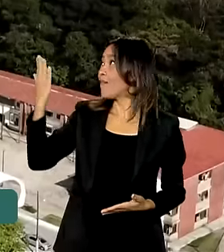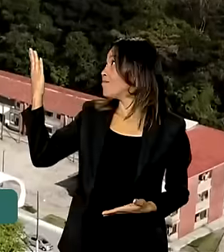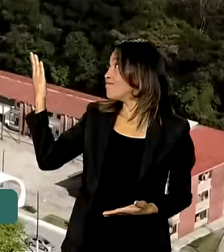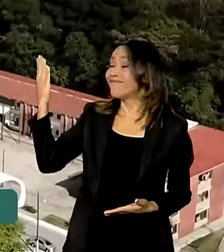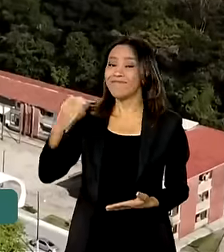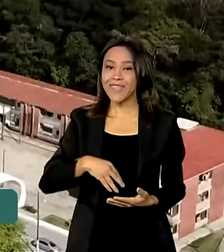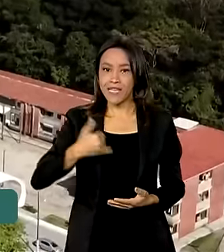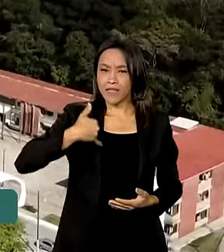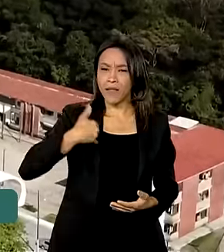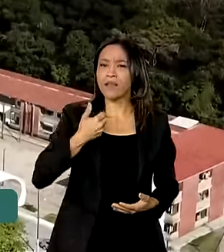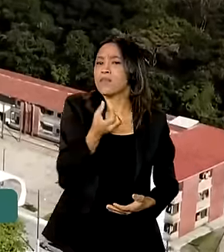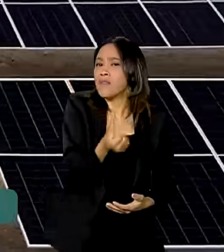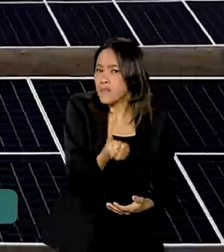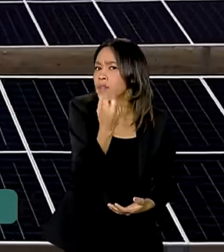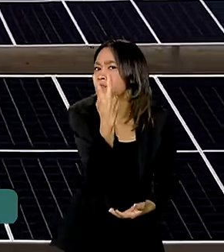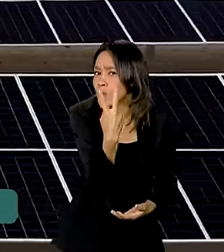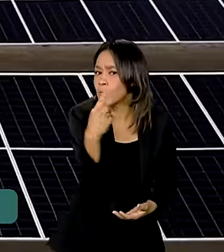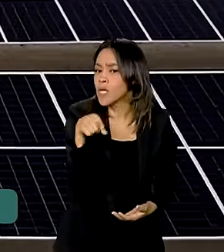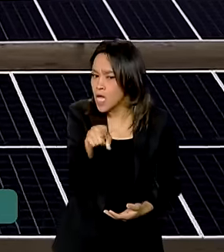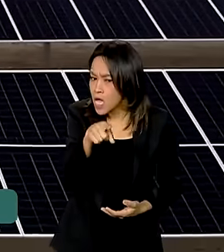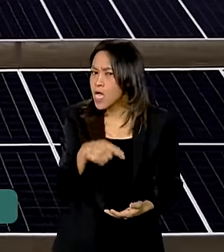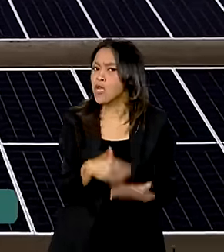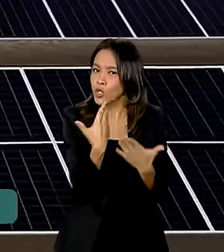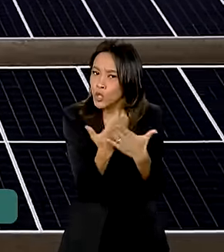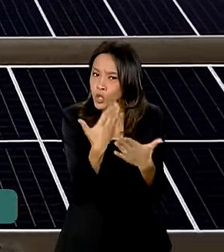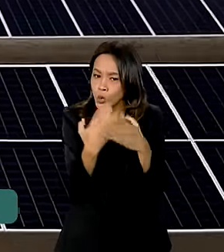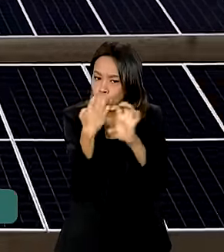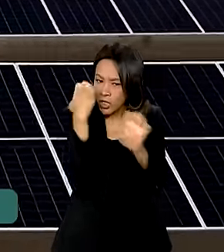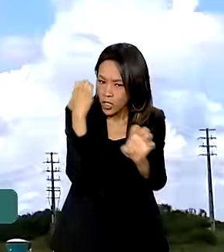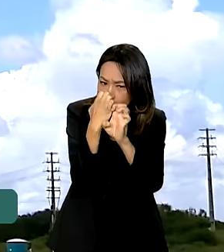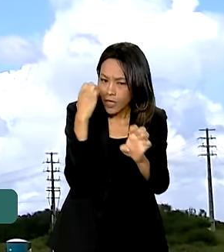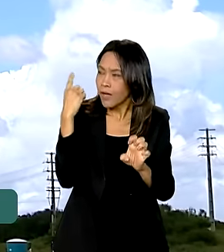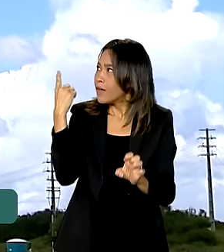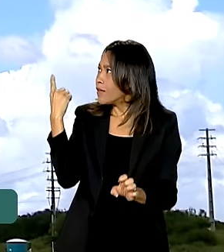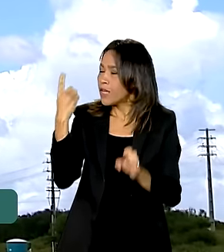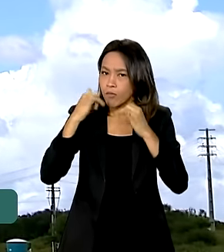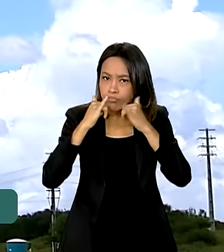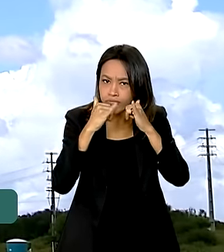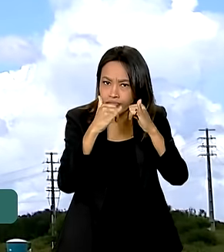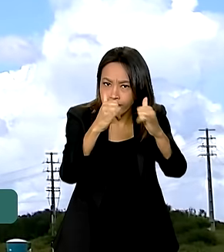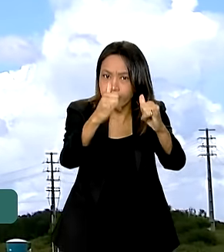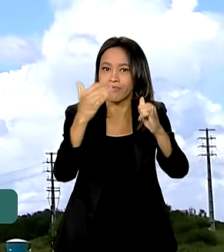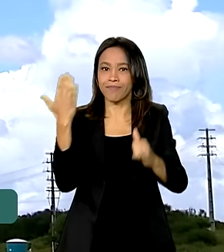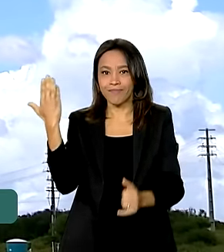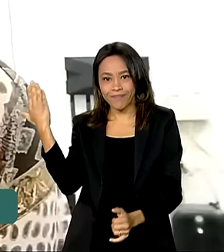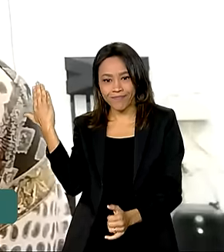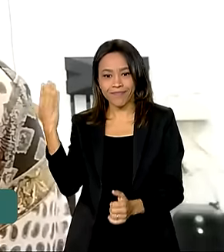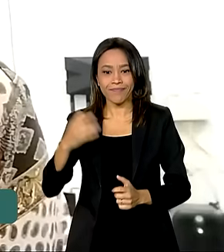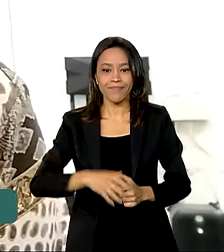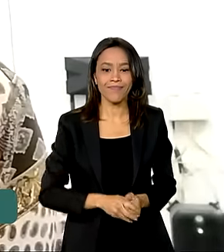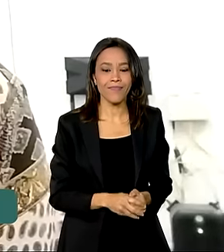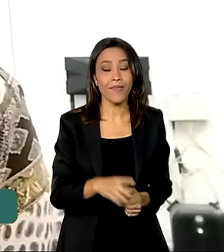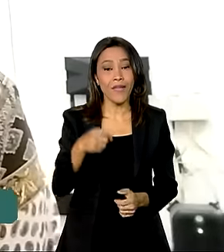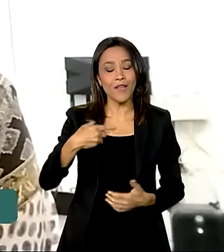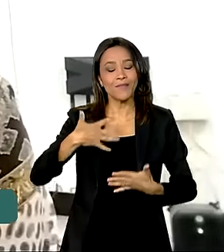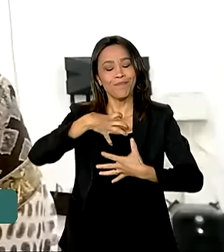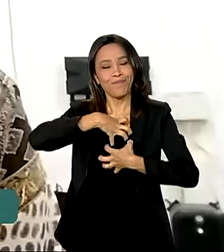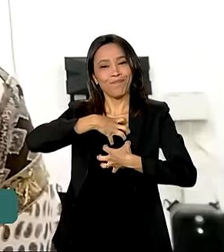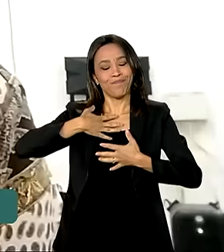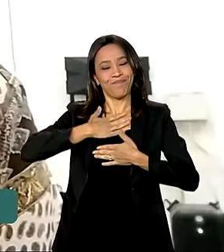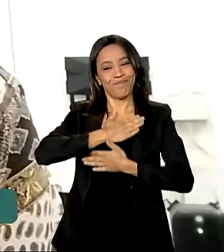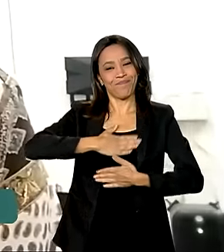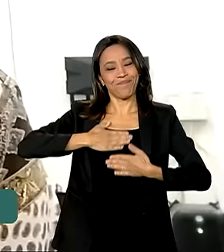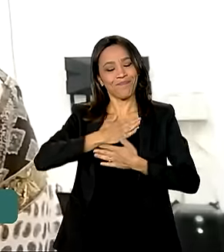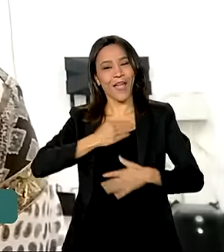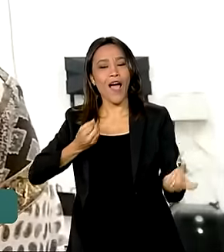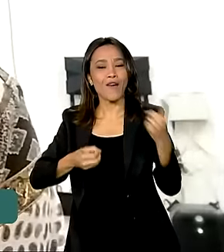62 anos de idade, é calouro do curso de Engenharia de Energias Renováveis. É muito gratificante a